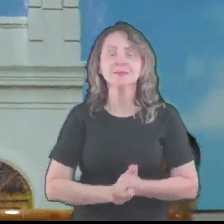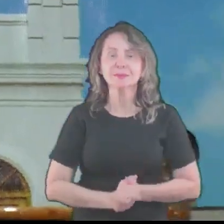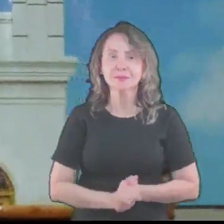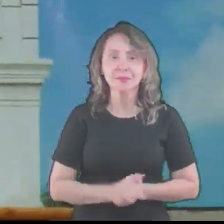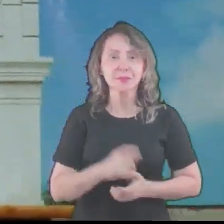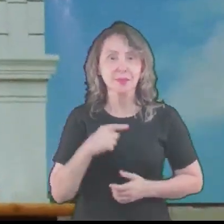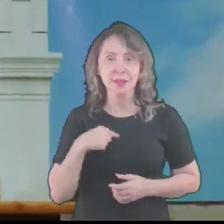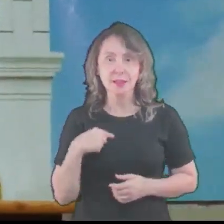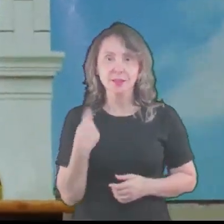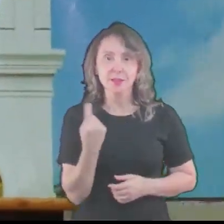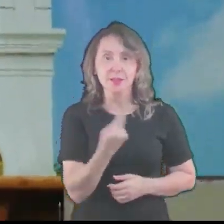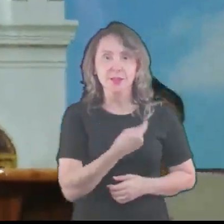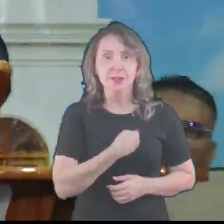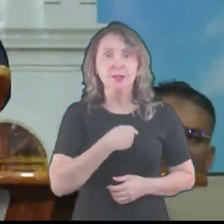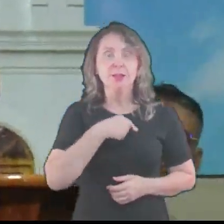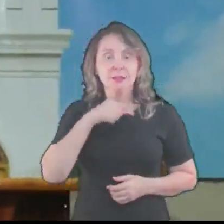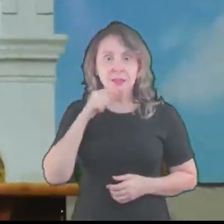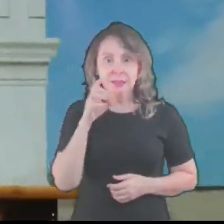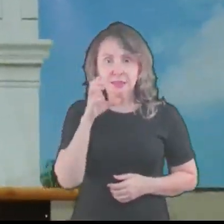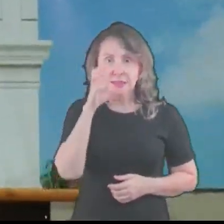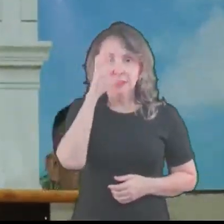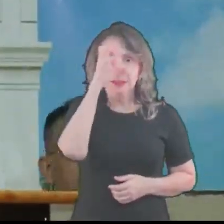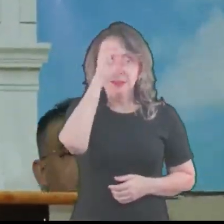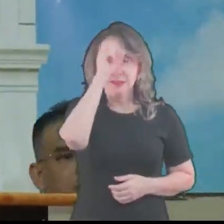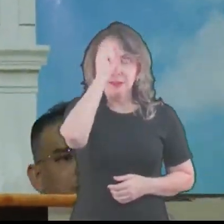nós aprendemos alguns fatos da vida